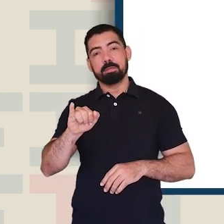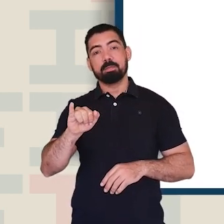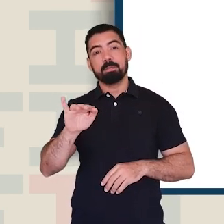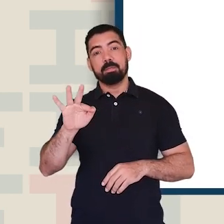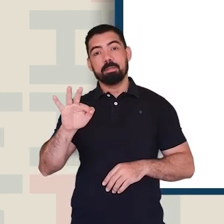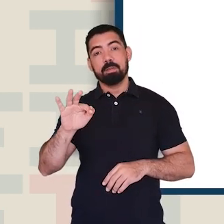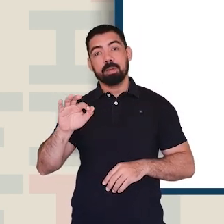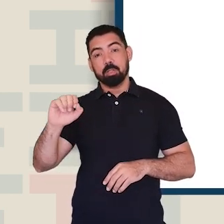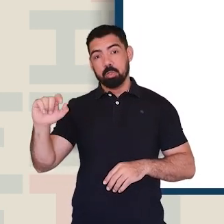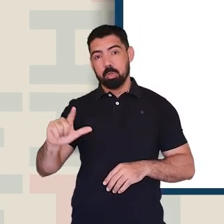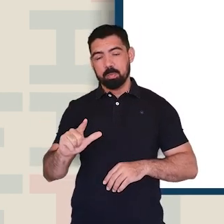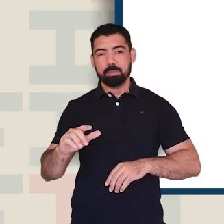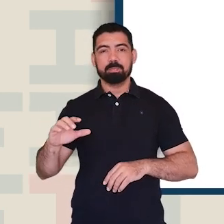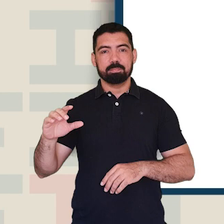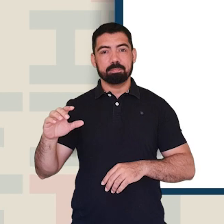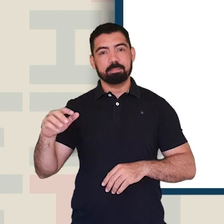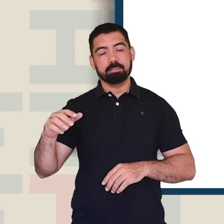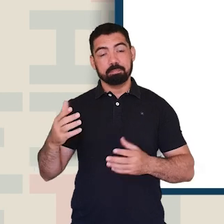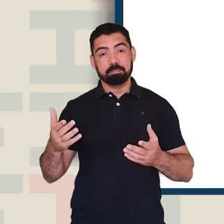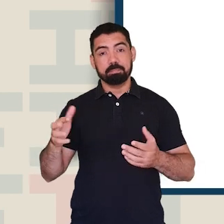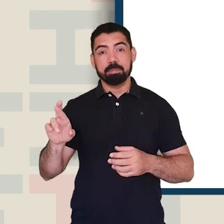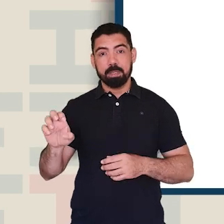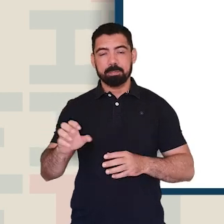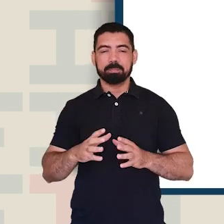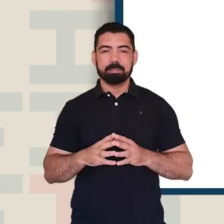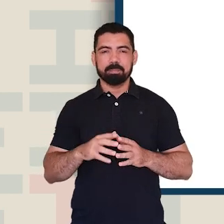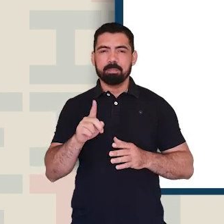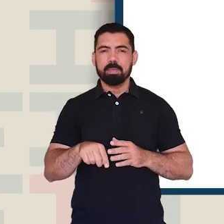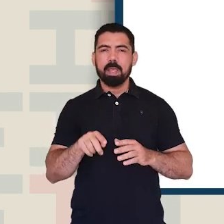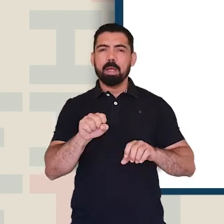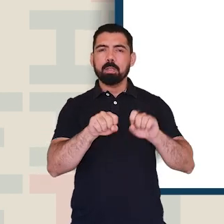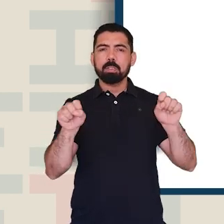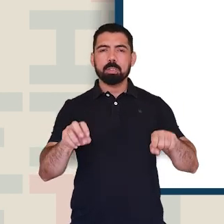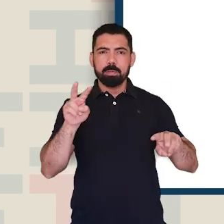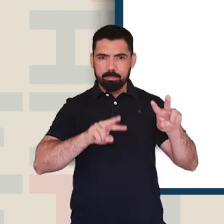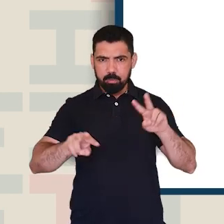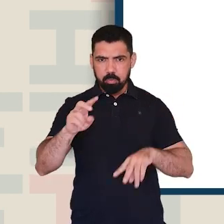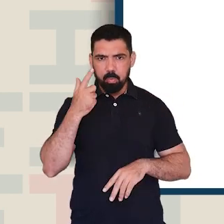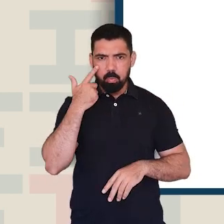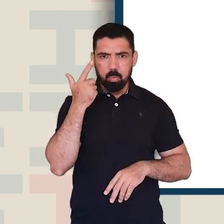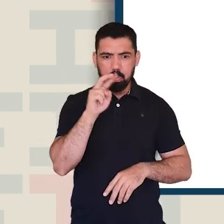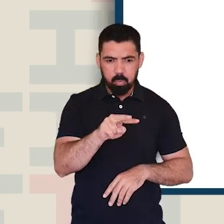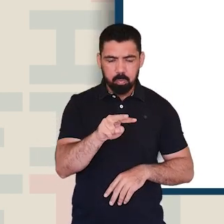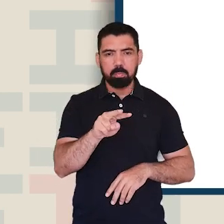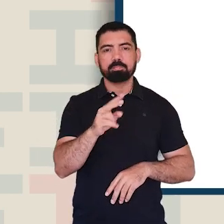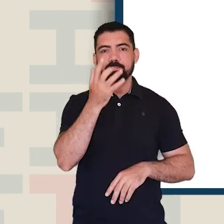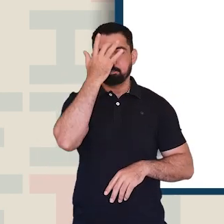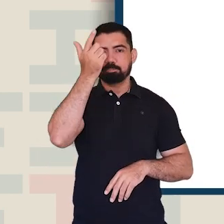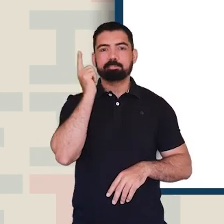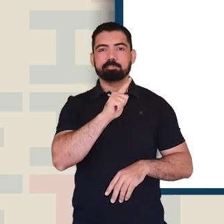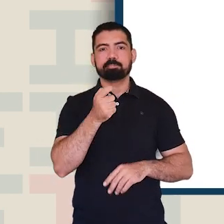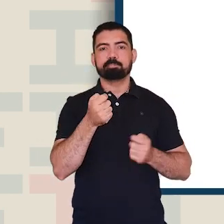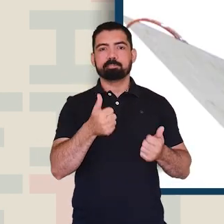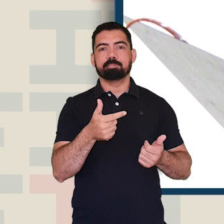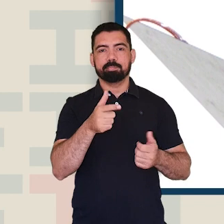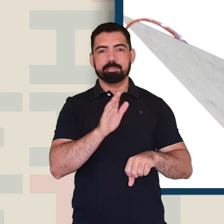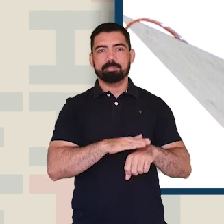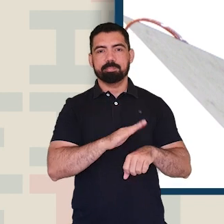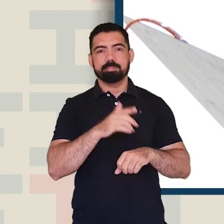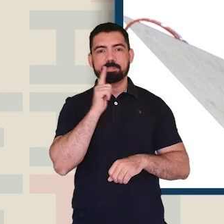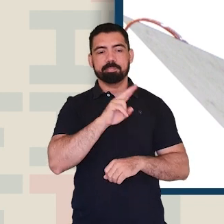Certo? Esse sistema, ele é um sistema de visualização. Você visualiza facilmente.